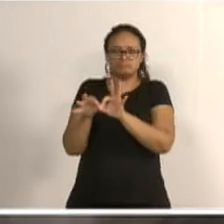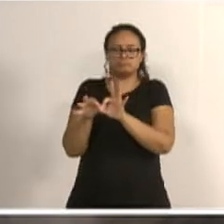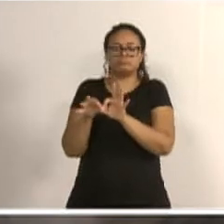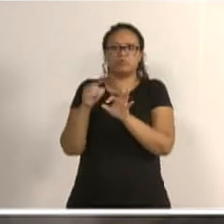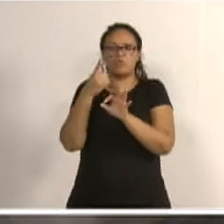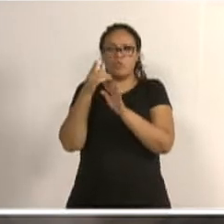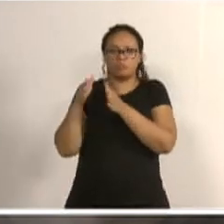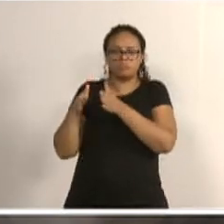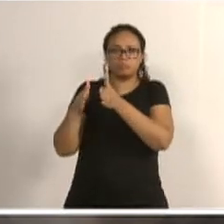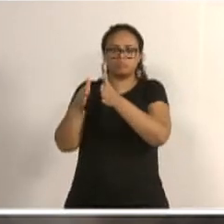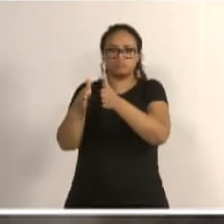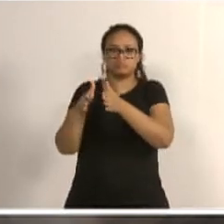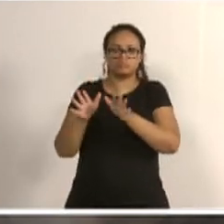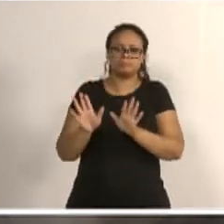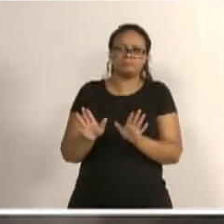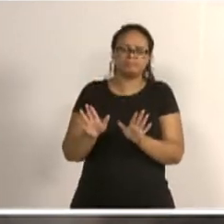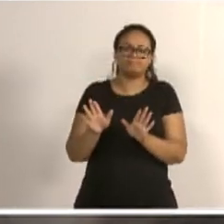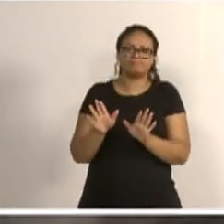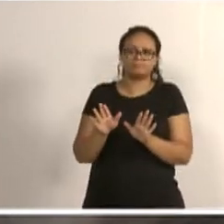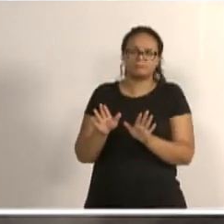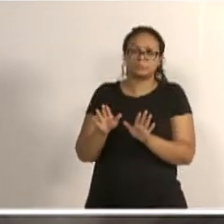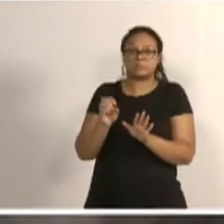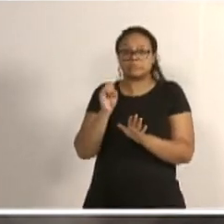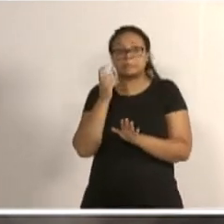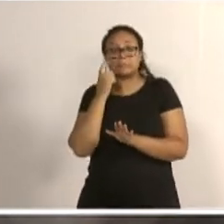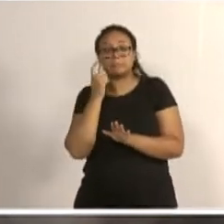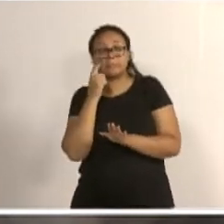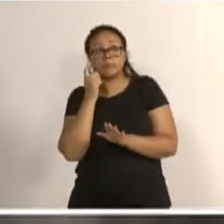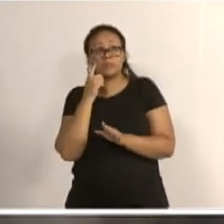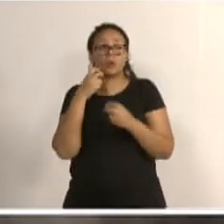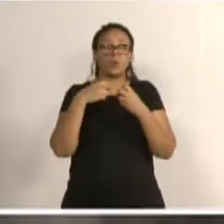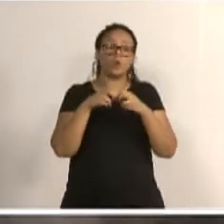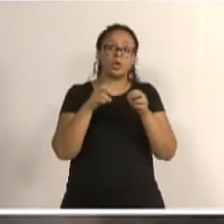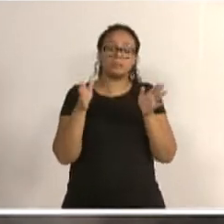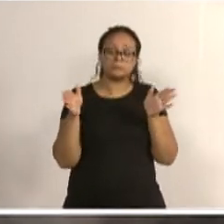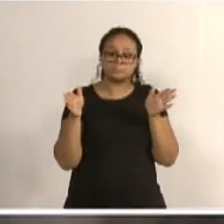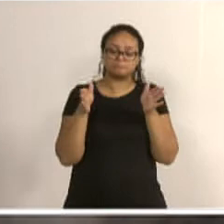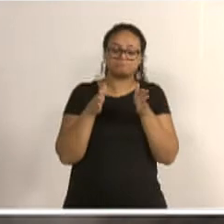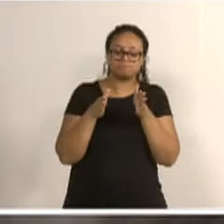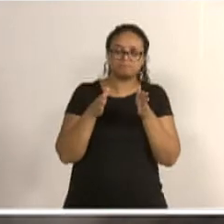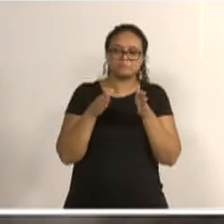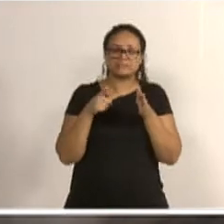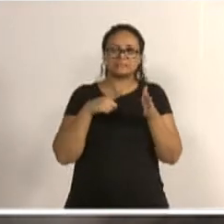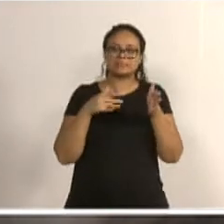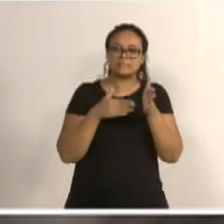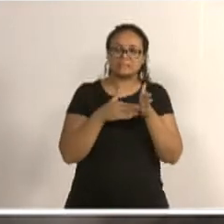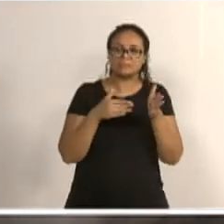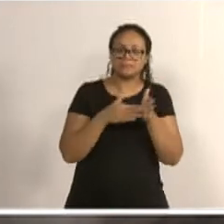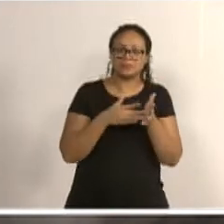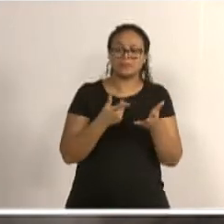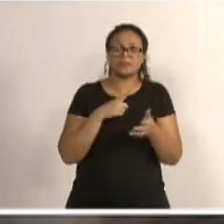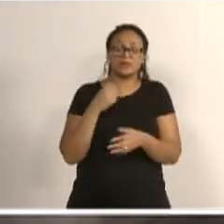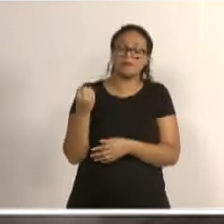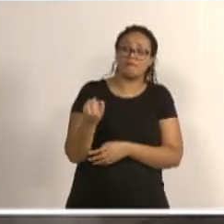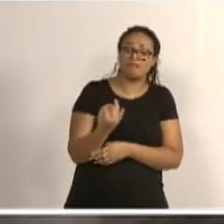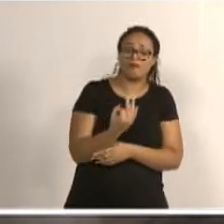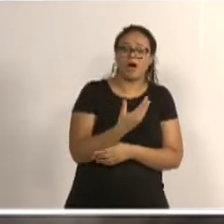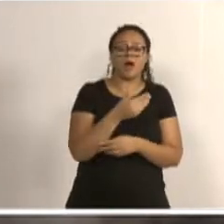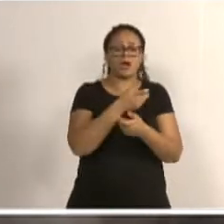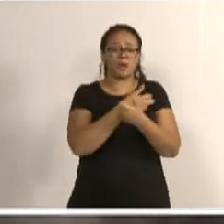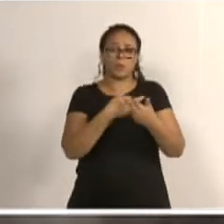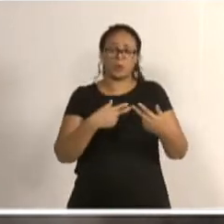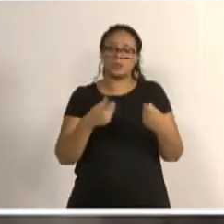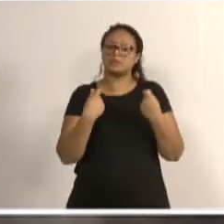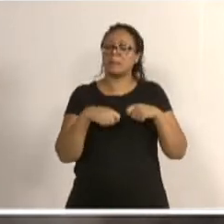tem várias resistências ao micro-ônibus. Então, assim, são coisas que têm que ser estudadas, eu acho elogiável,